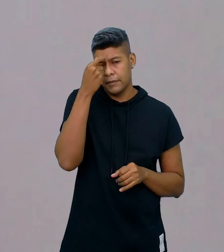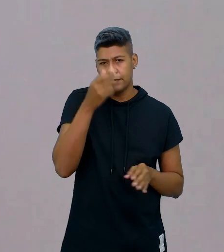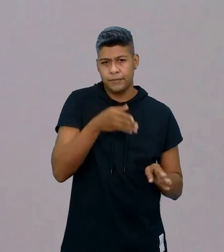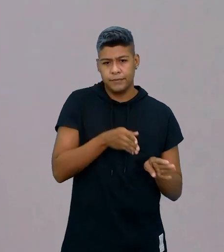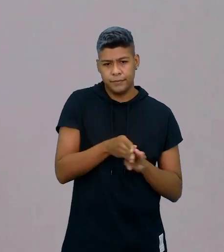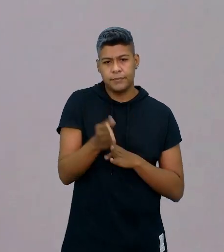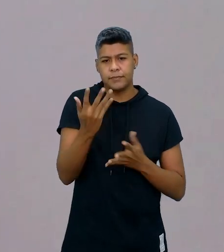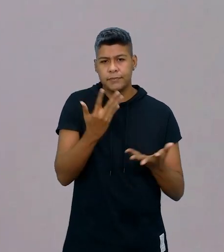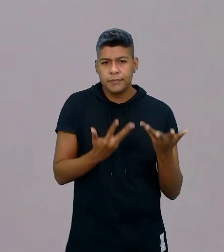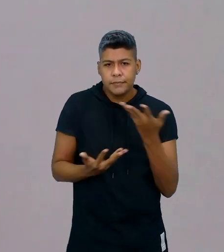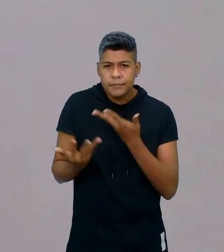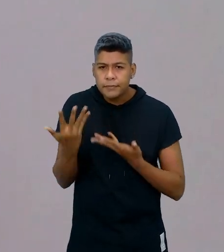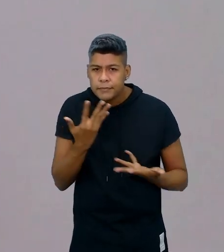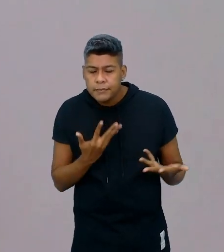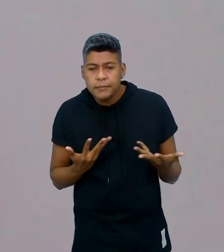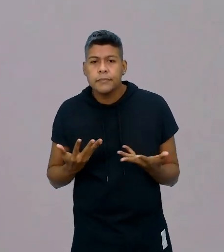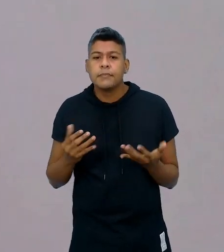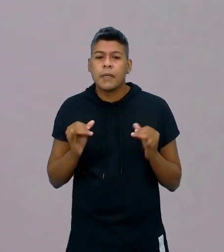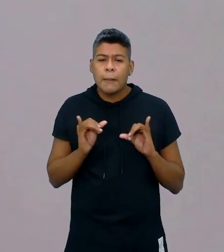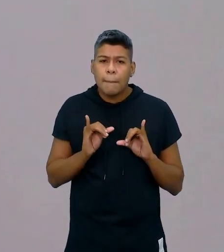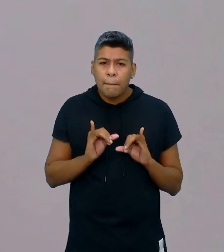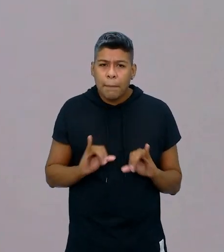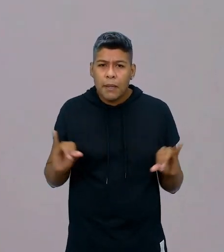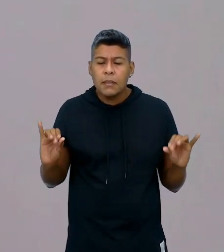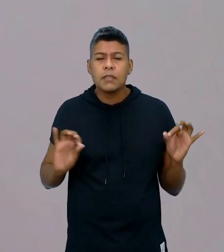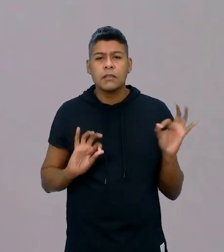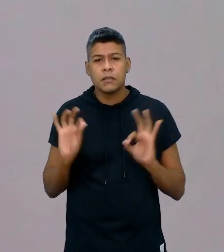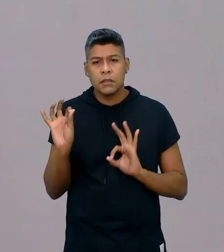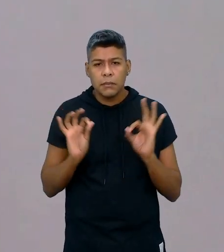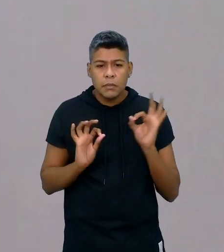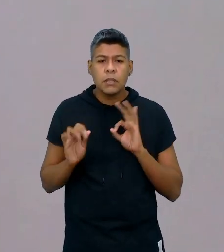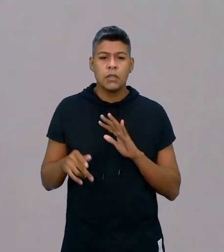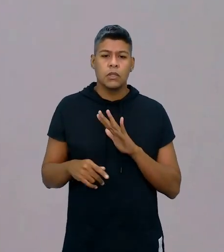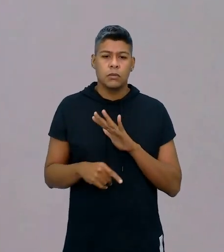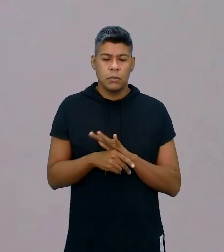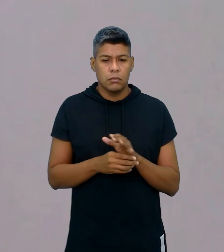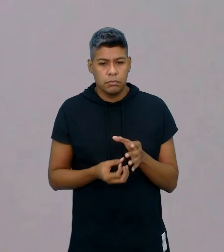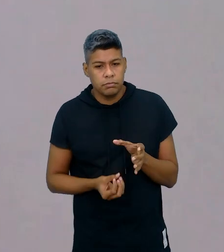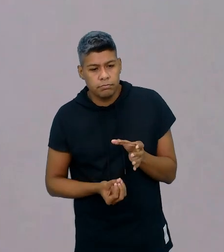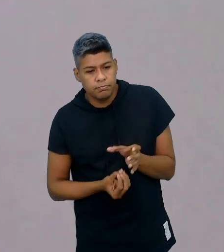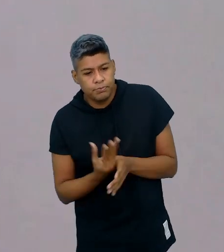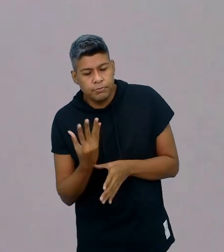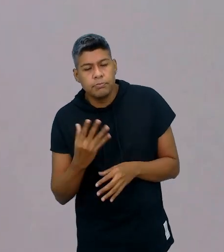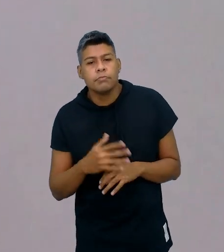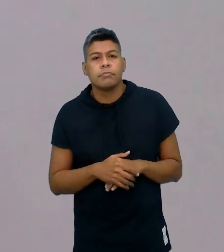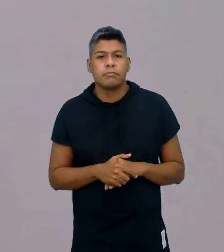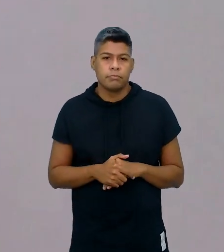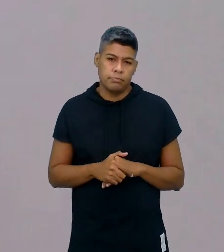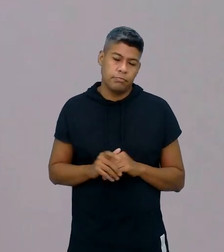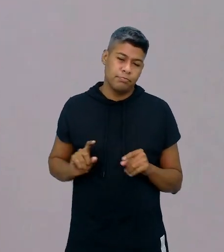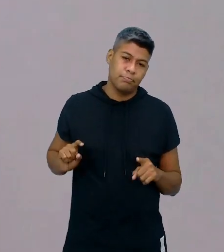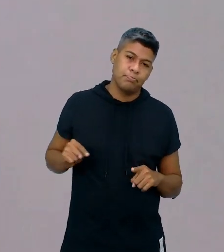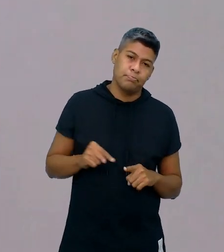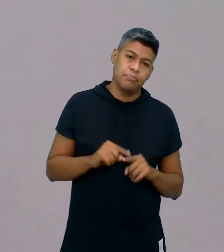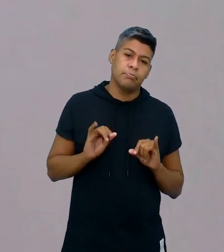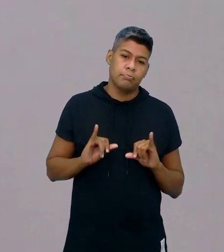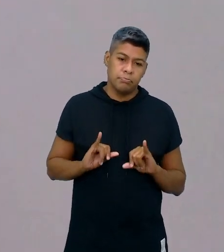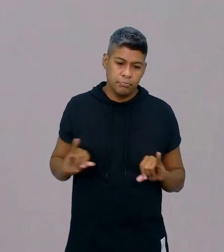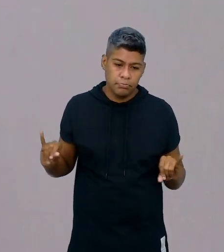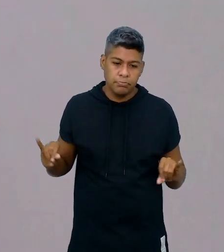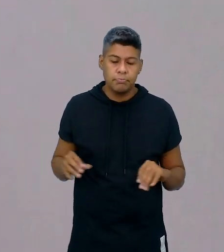né? Esse planejamento, ele levou em consideração os elementos composicionais, o propósito da